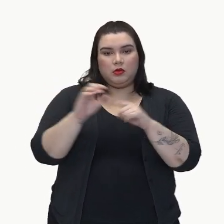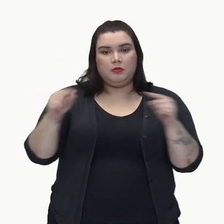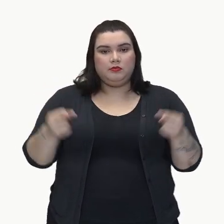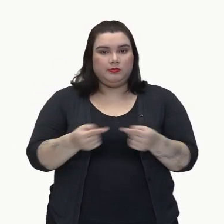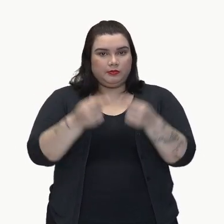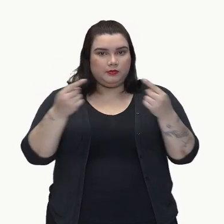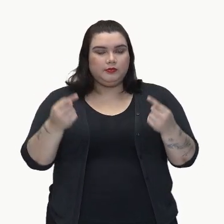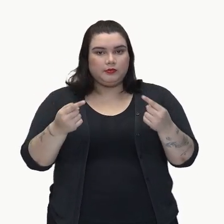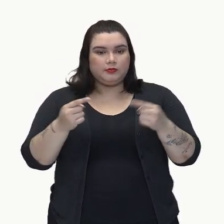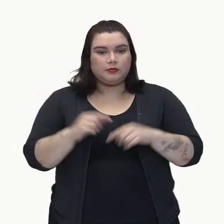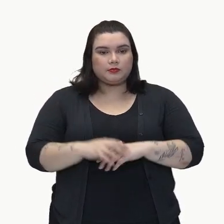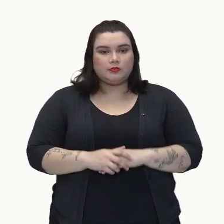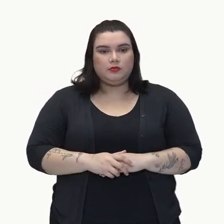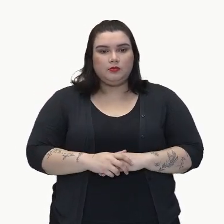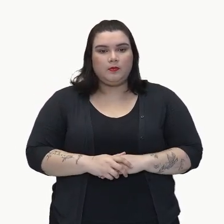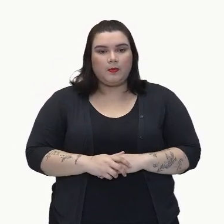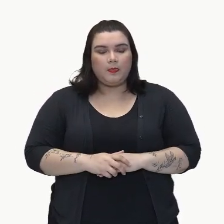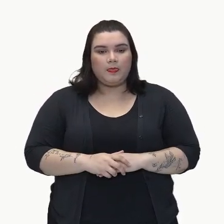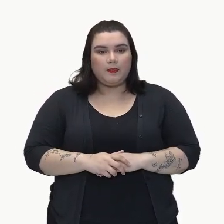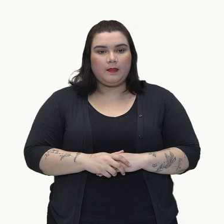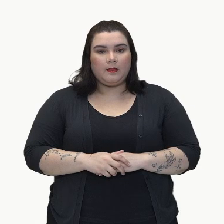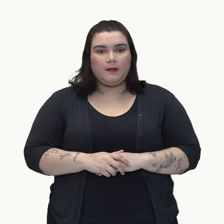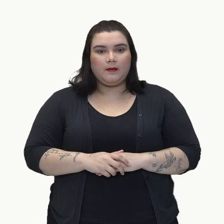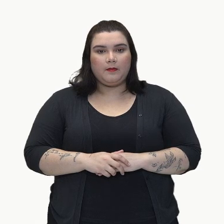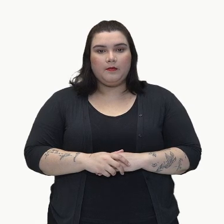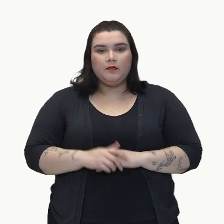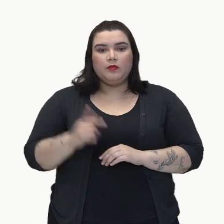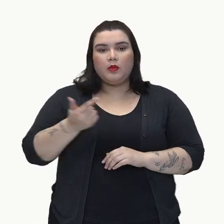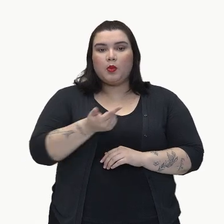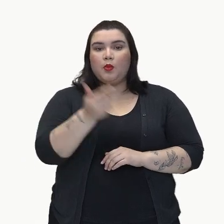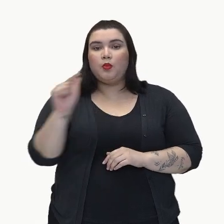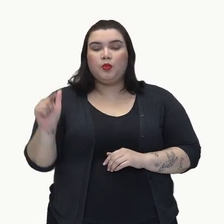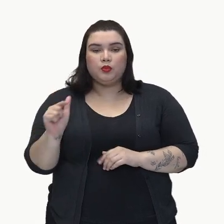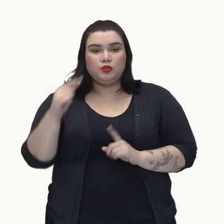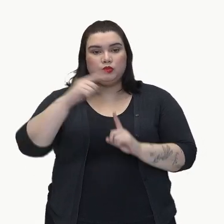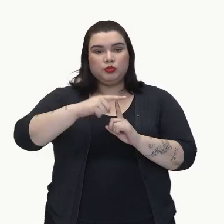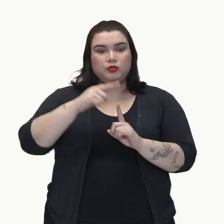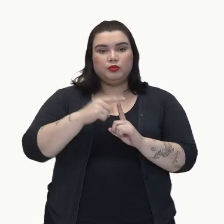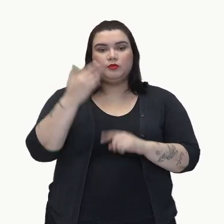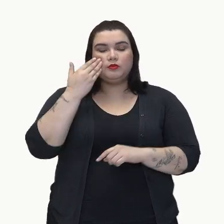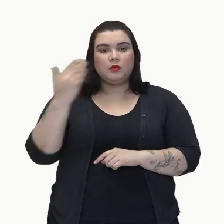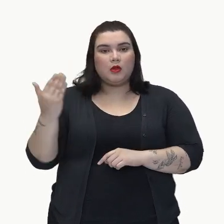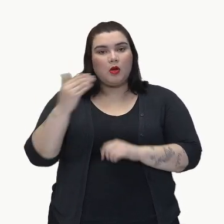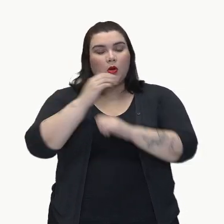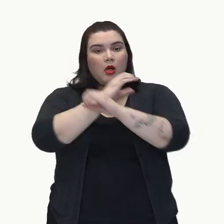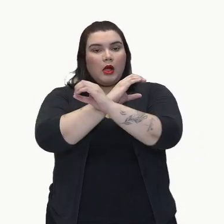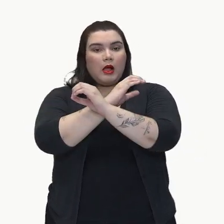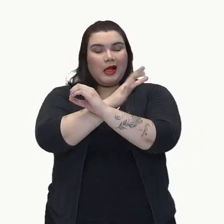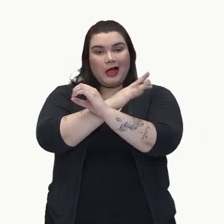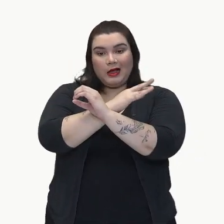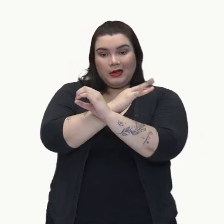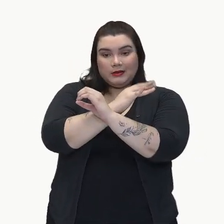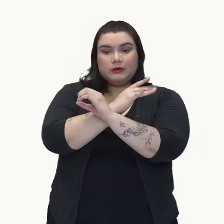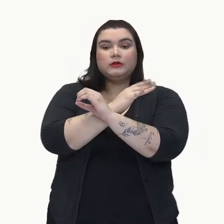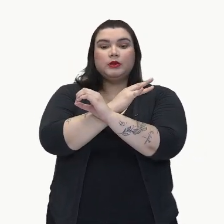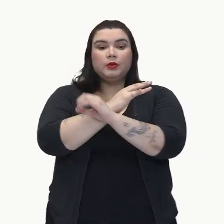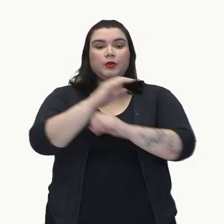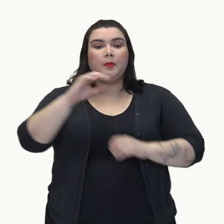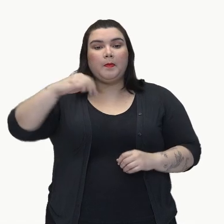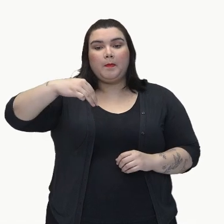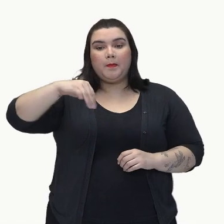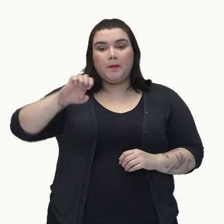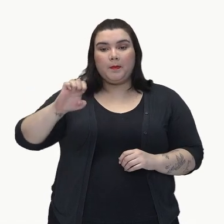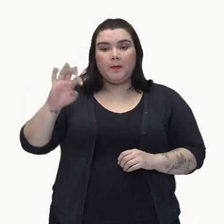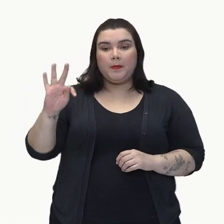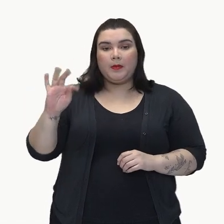etanóico. Muito bem. Esse outro aqui, ó, ácido metanóico. Por quê? Porque ele